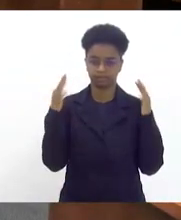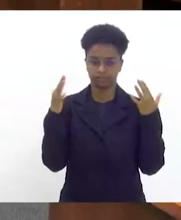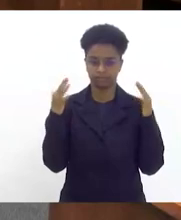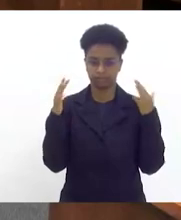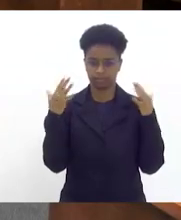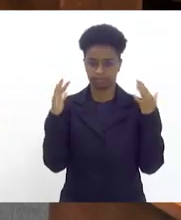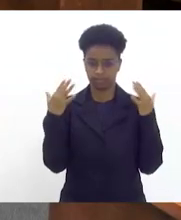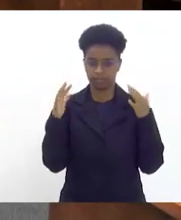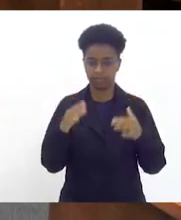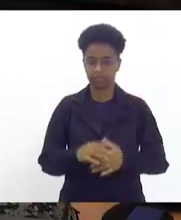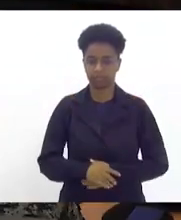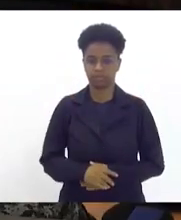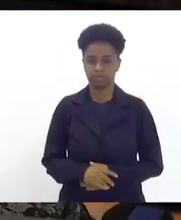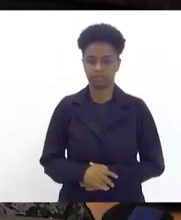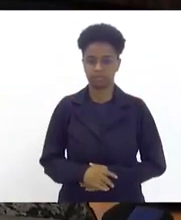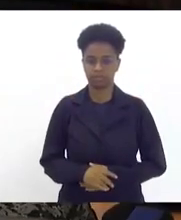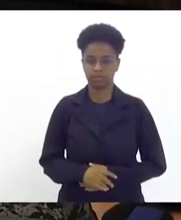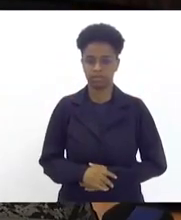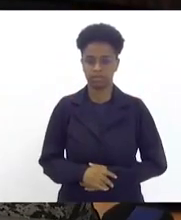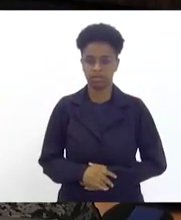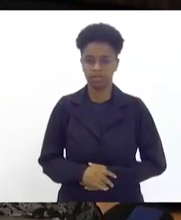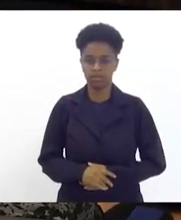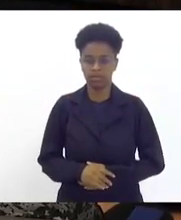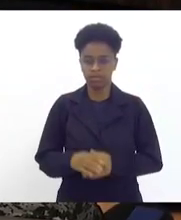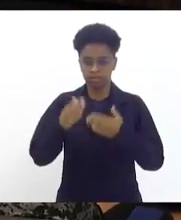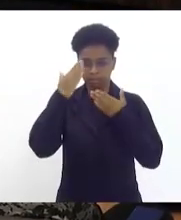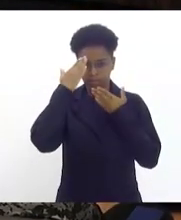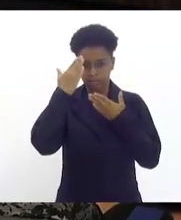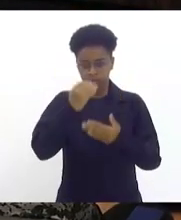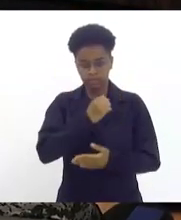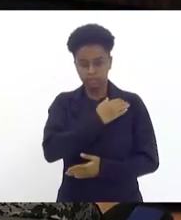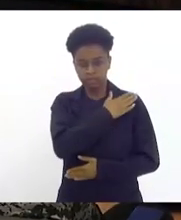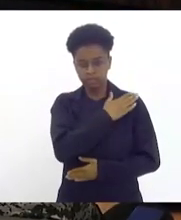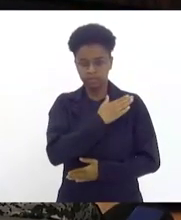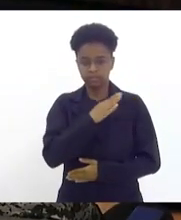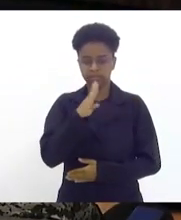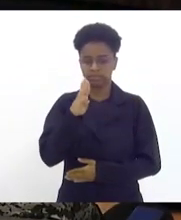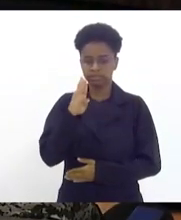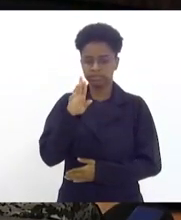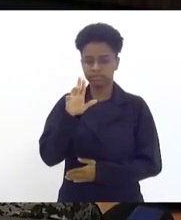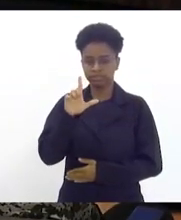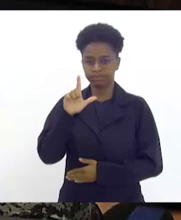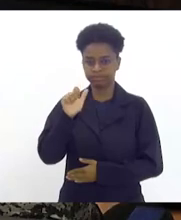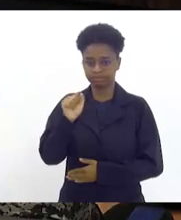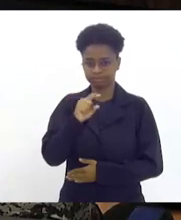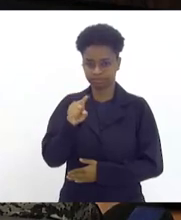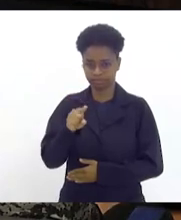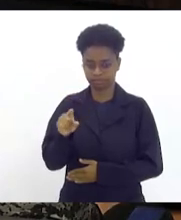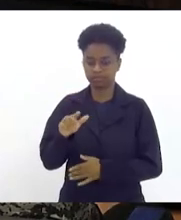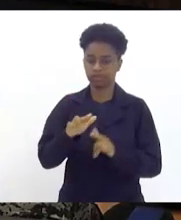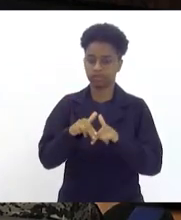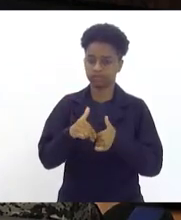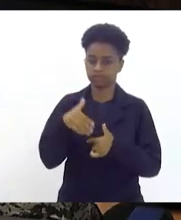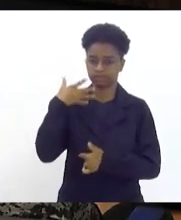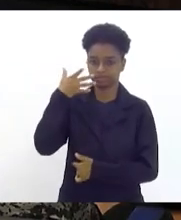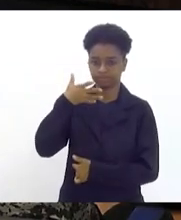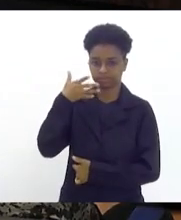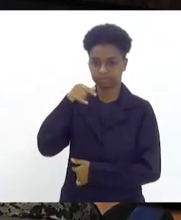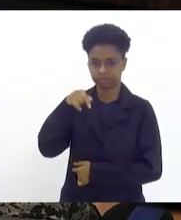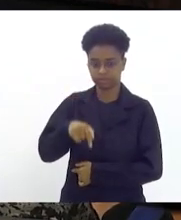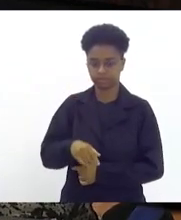Muito obrigado Coronel baixo pela vossa presença intervenção aqui nessa audiência